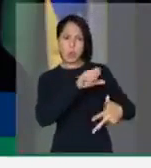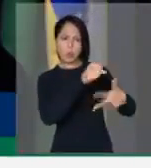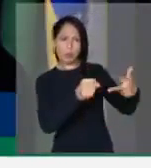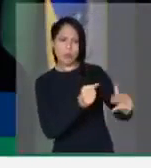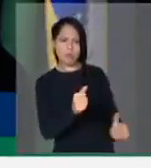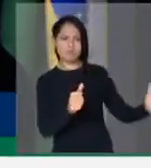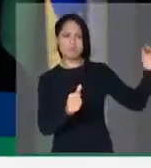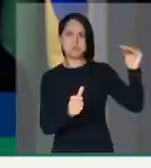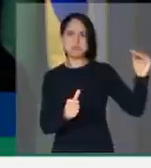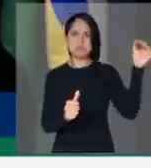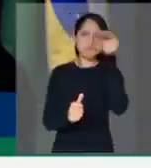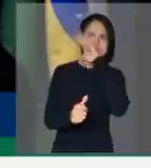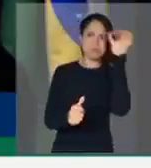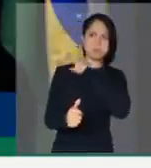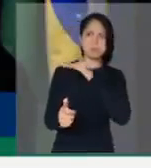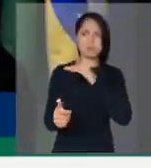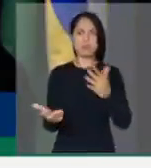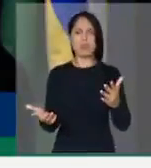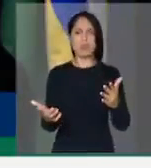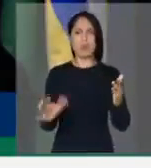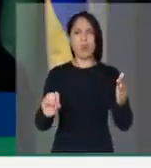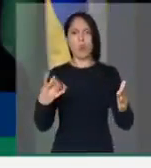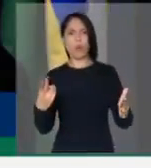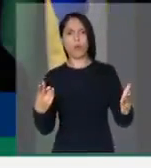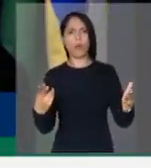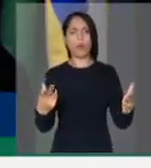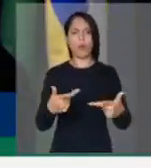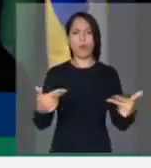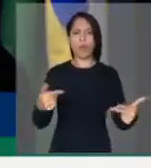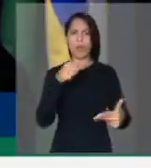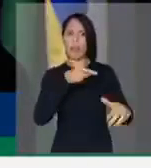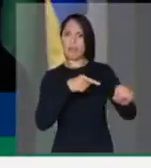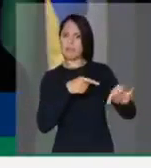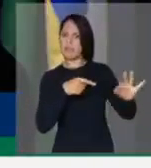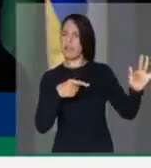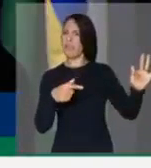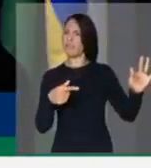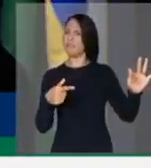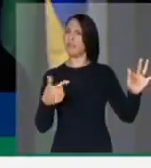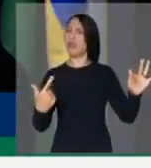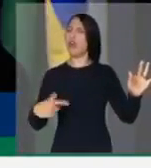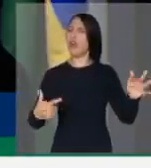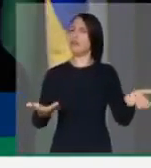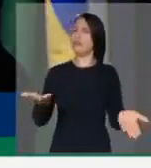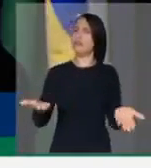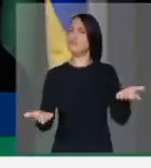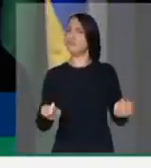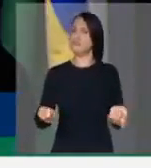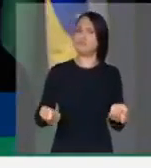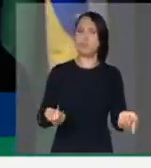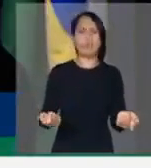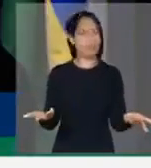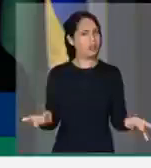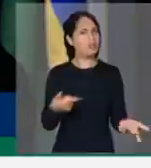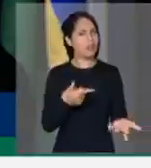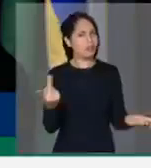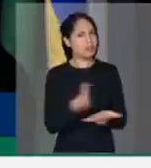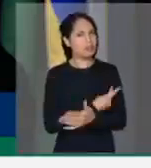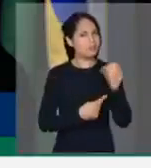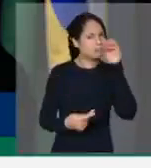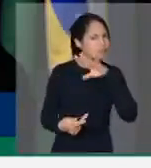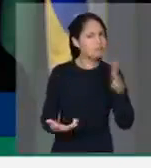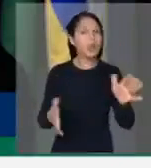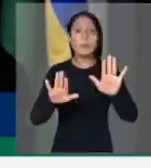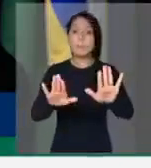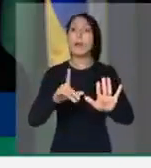como acontece nitidamente por parte do STF. Mas veja só, o que aconteceu